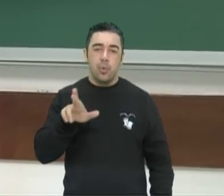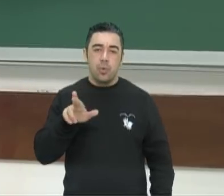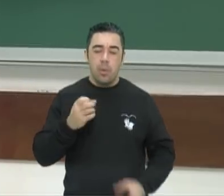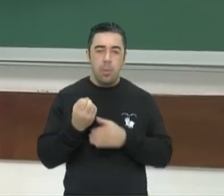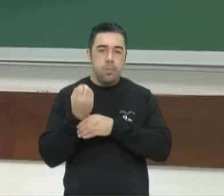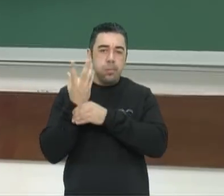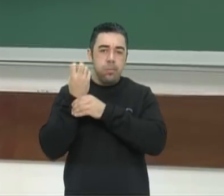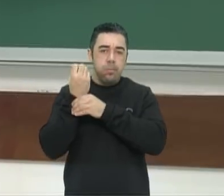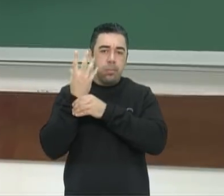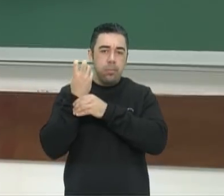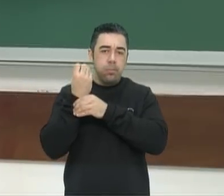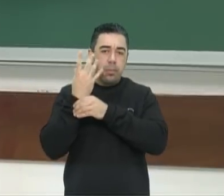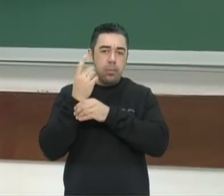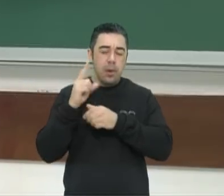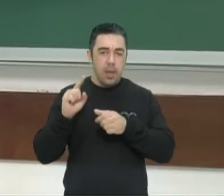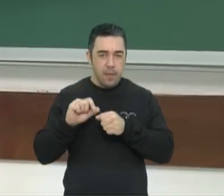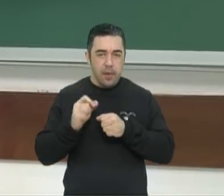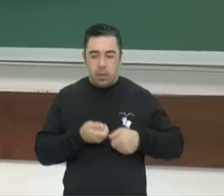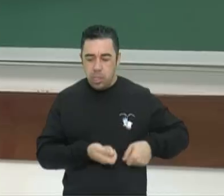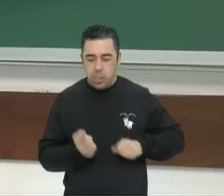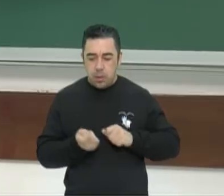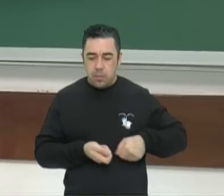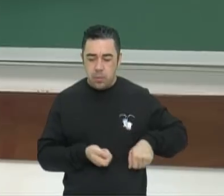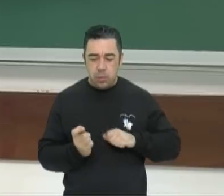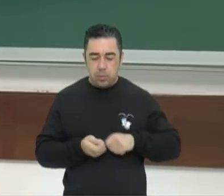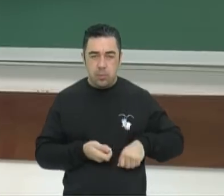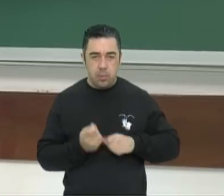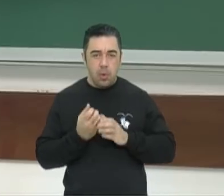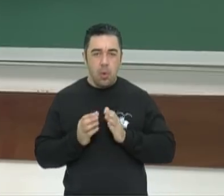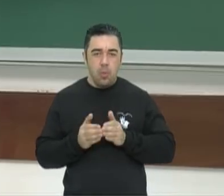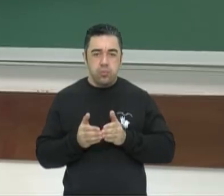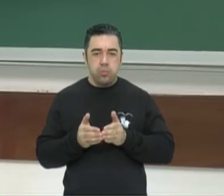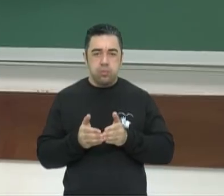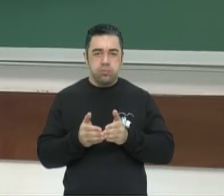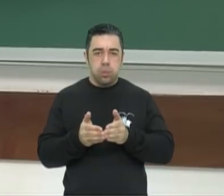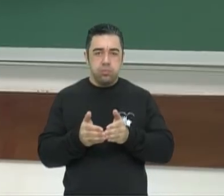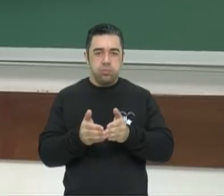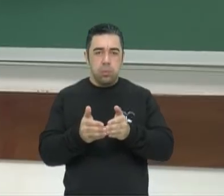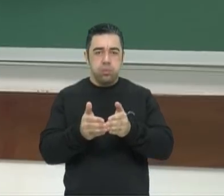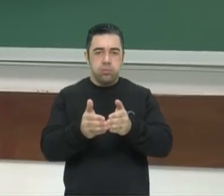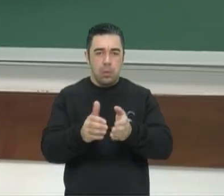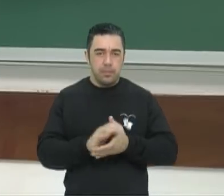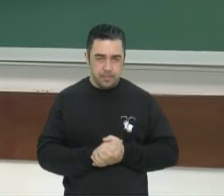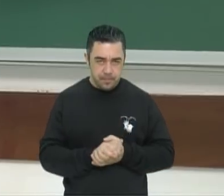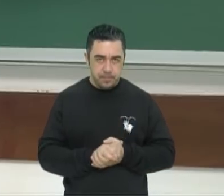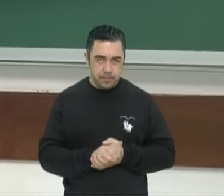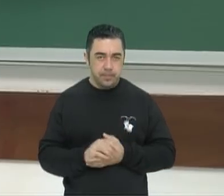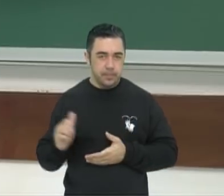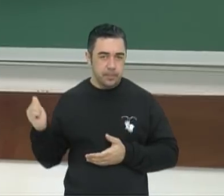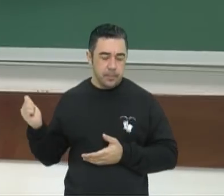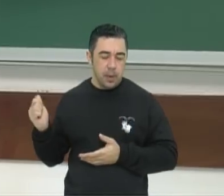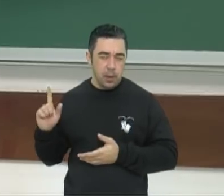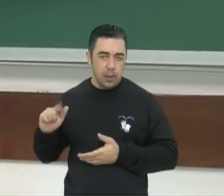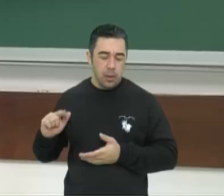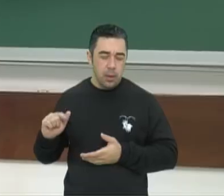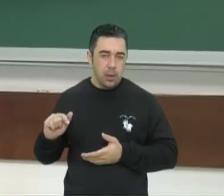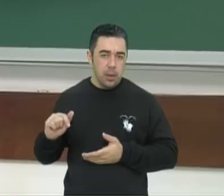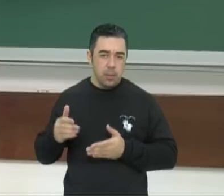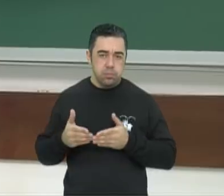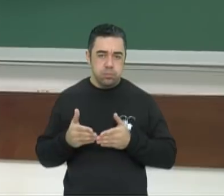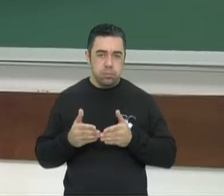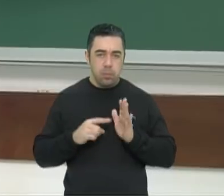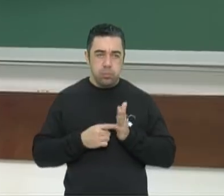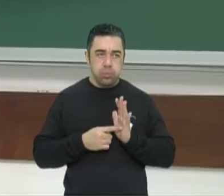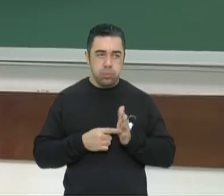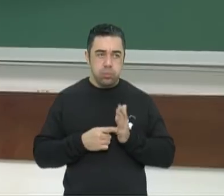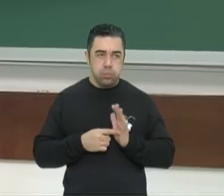o resultado da explosão do motor, né? A queima do combustível. A gente tem aqui, então provavelmente o motor estava